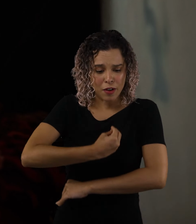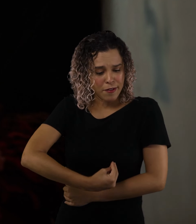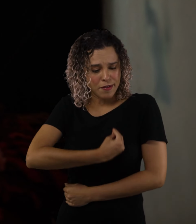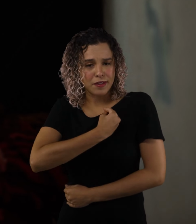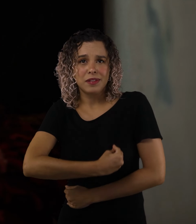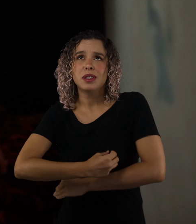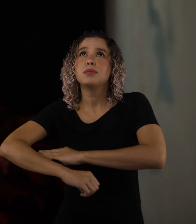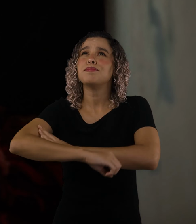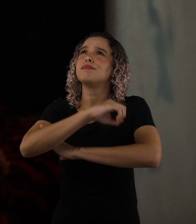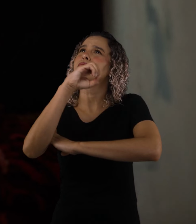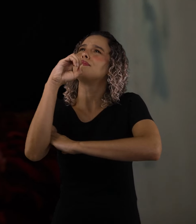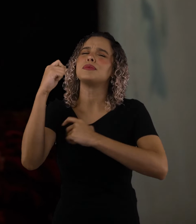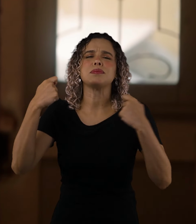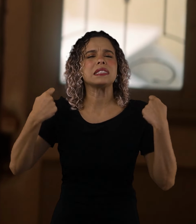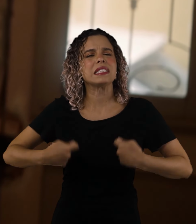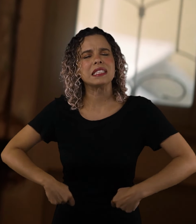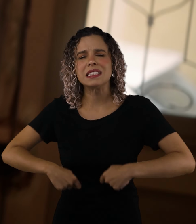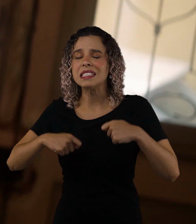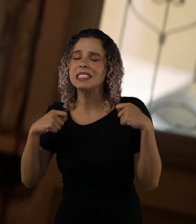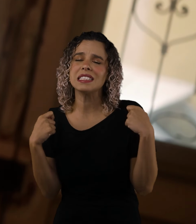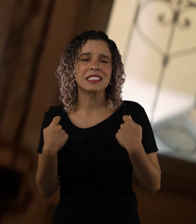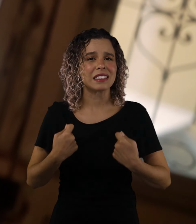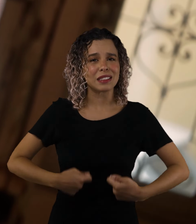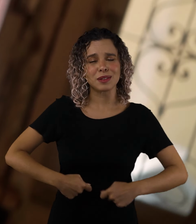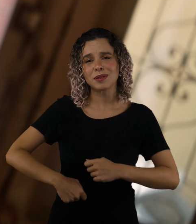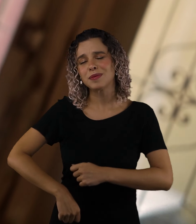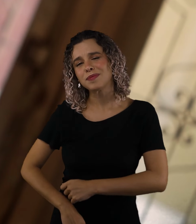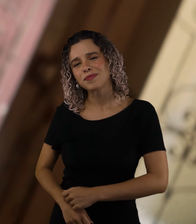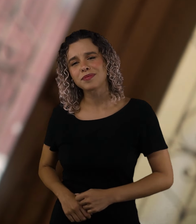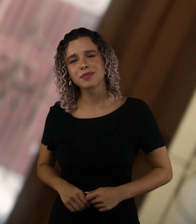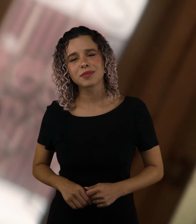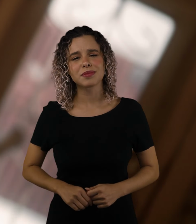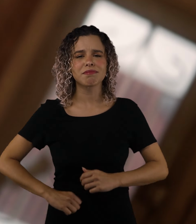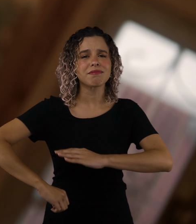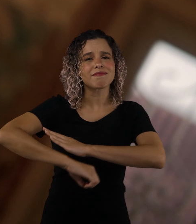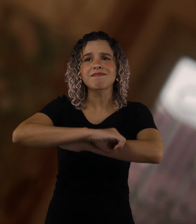would depend on the morning sun.